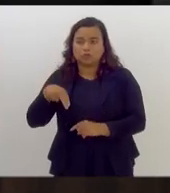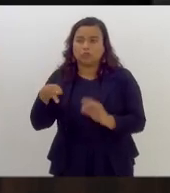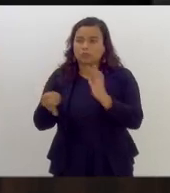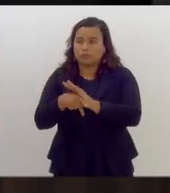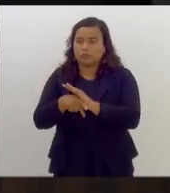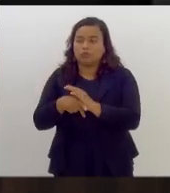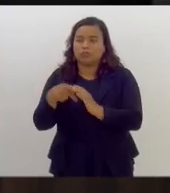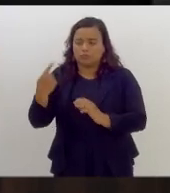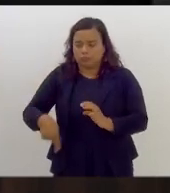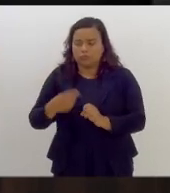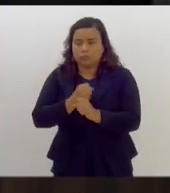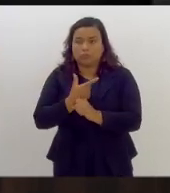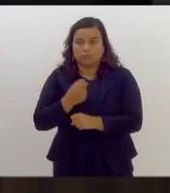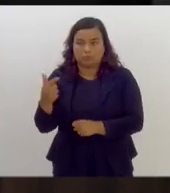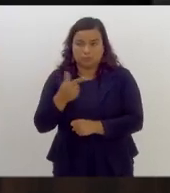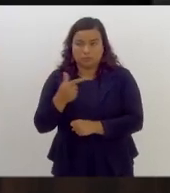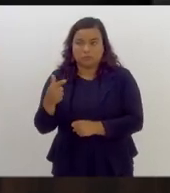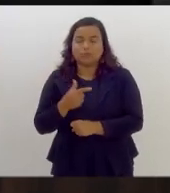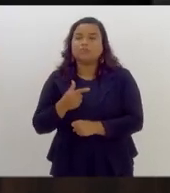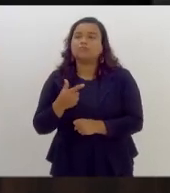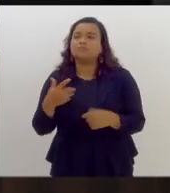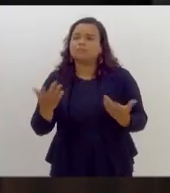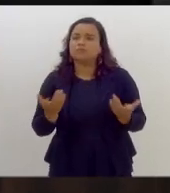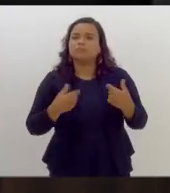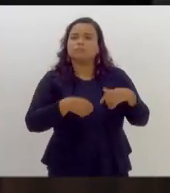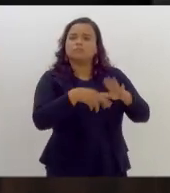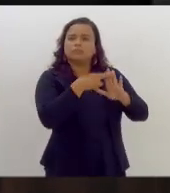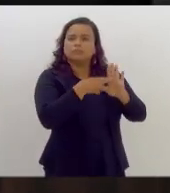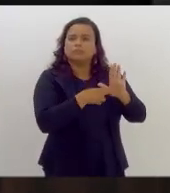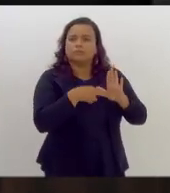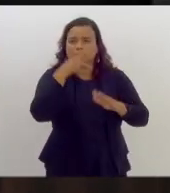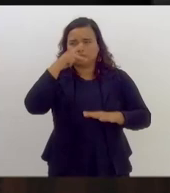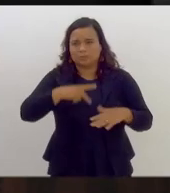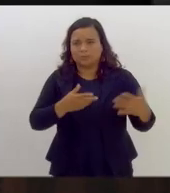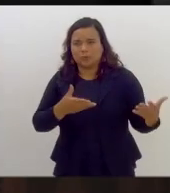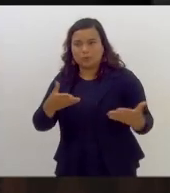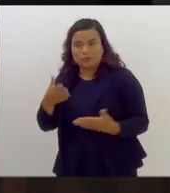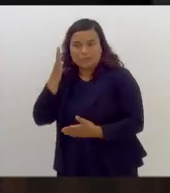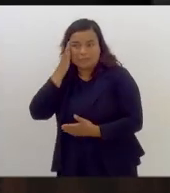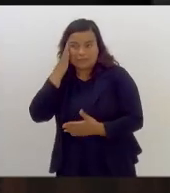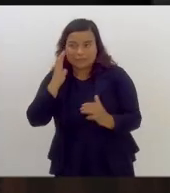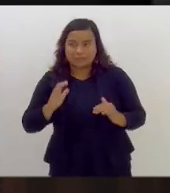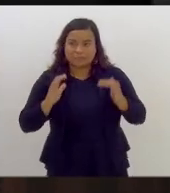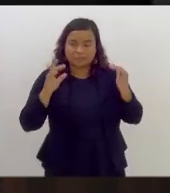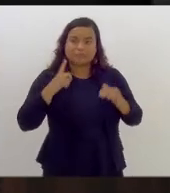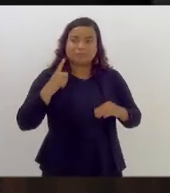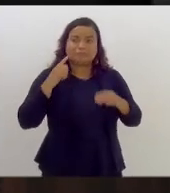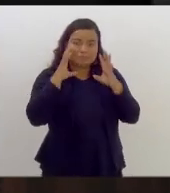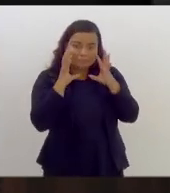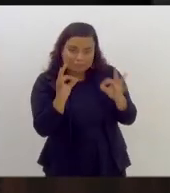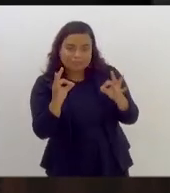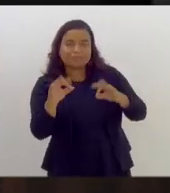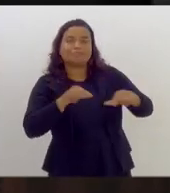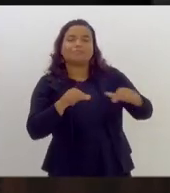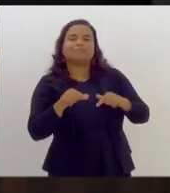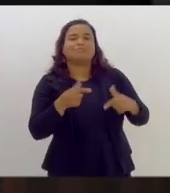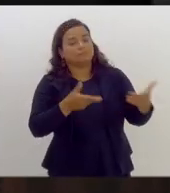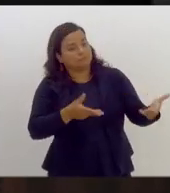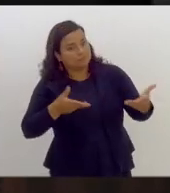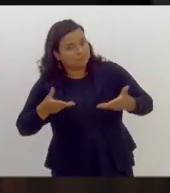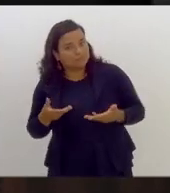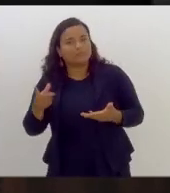2022. Em regime... A presidência convida, só para saber se Vossa Excelência estava prestando atenção nos trabalhos. A presidência convida